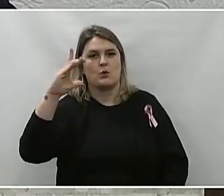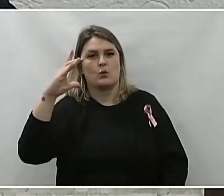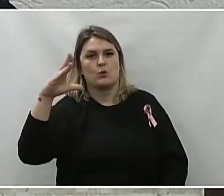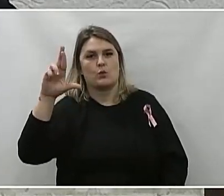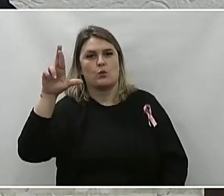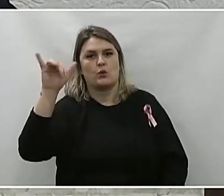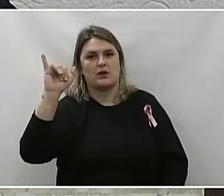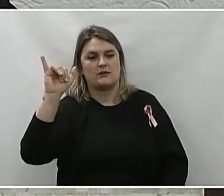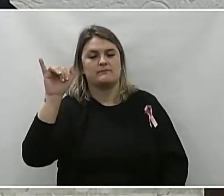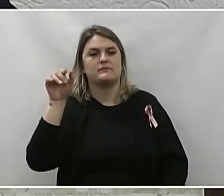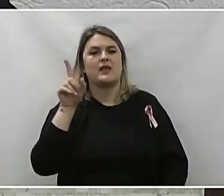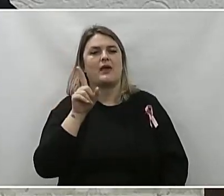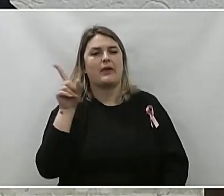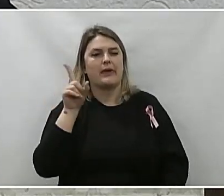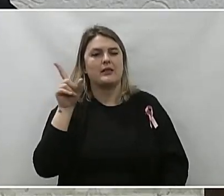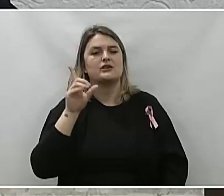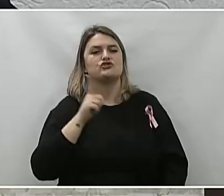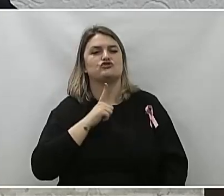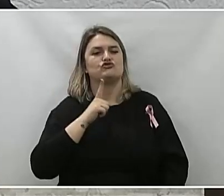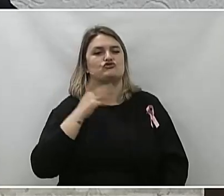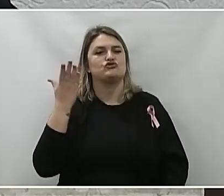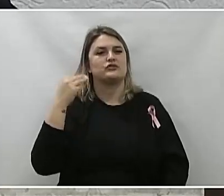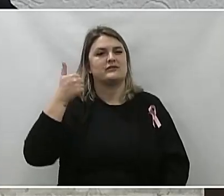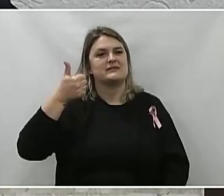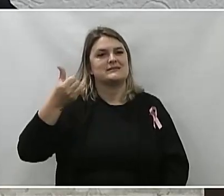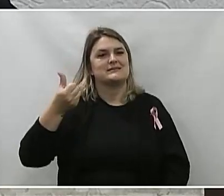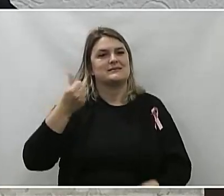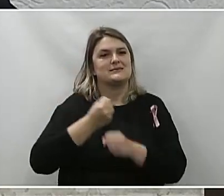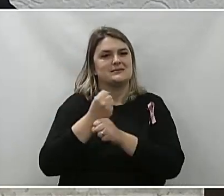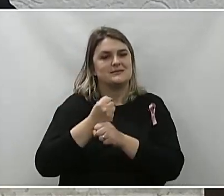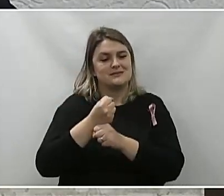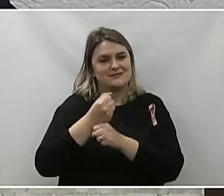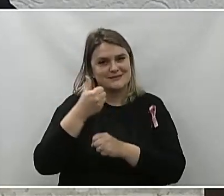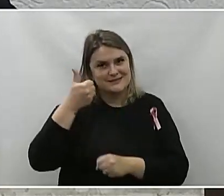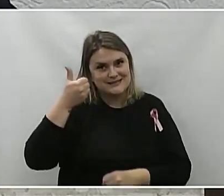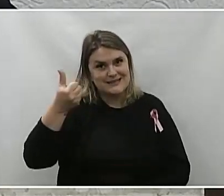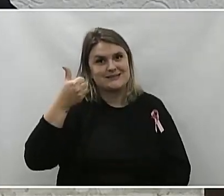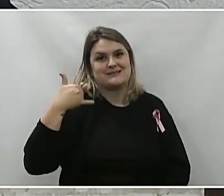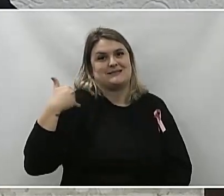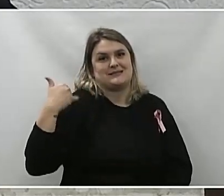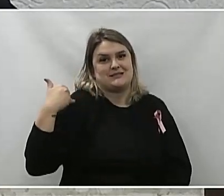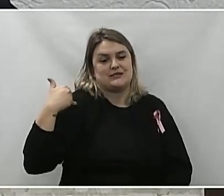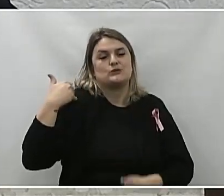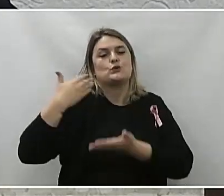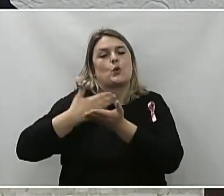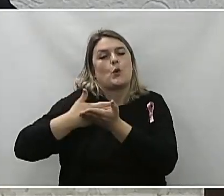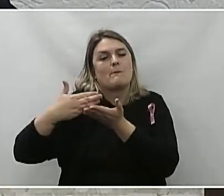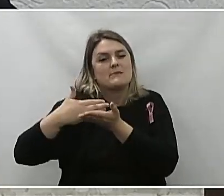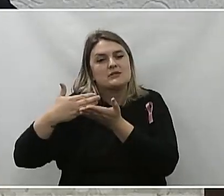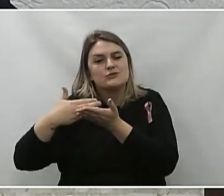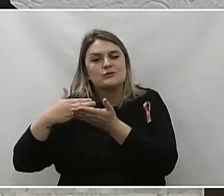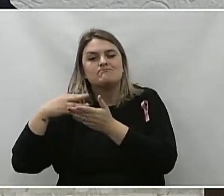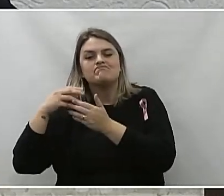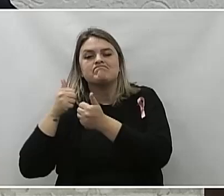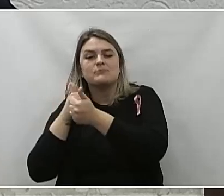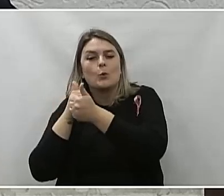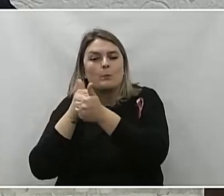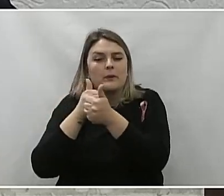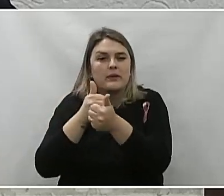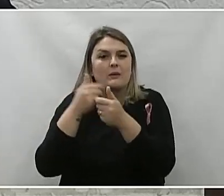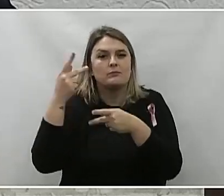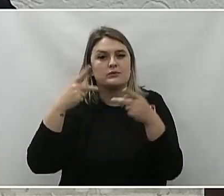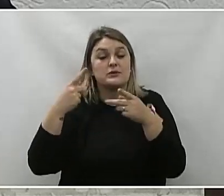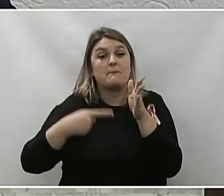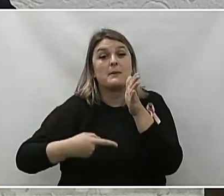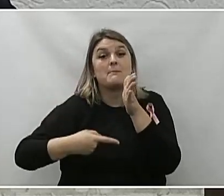16 anos já acompanhava os bastidores da política do Paraná eleito pela primeira vez para